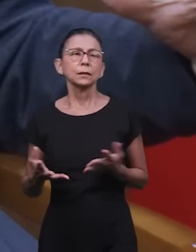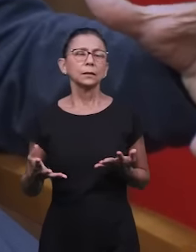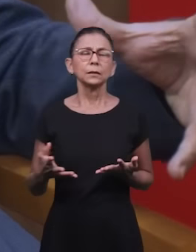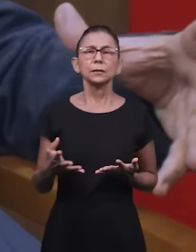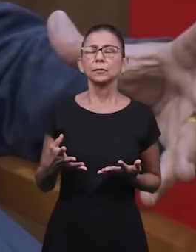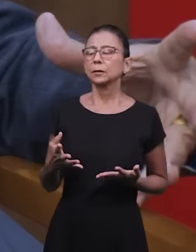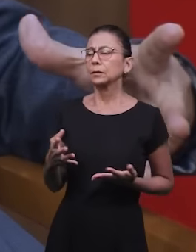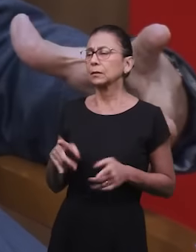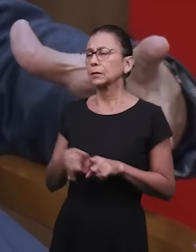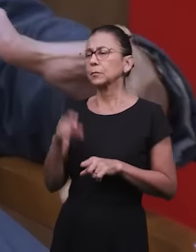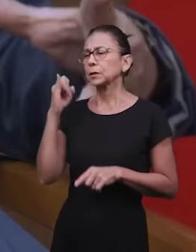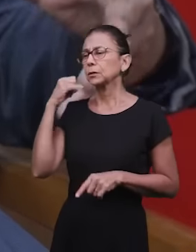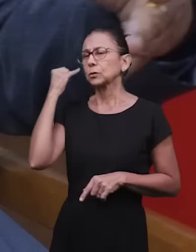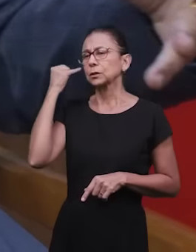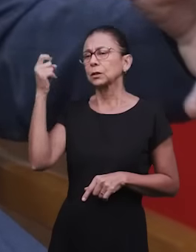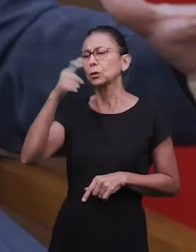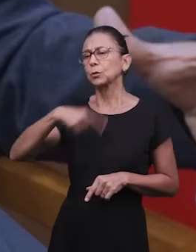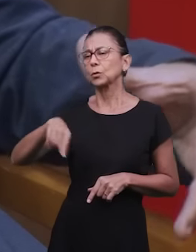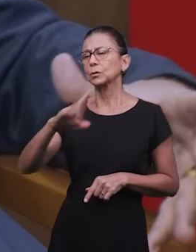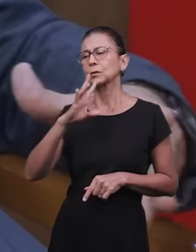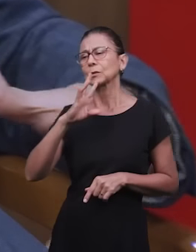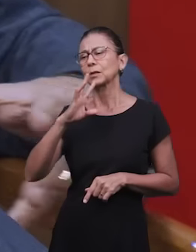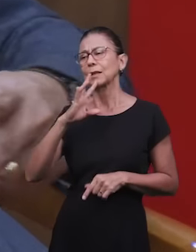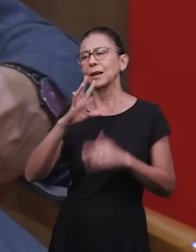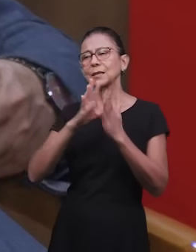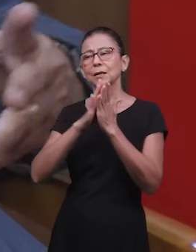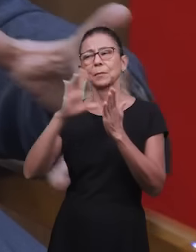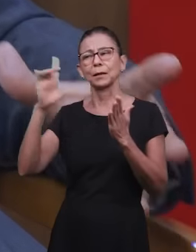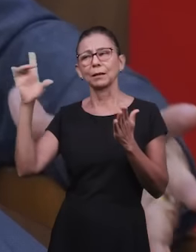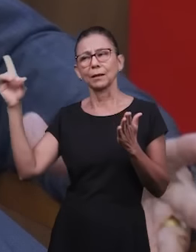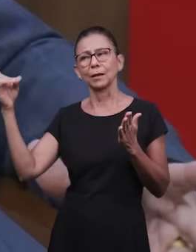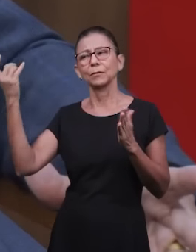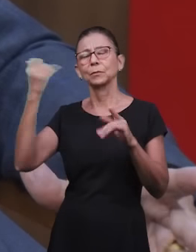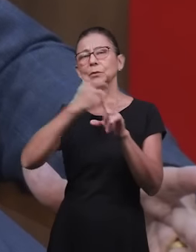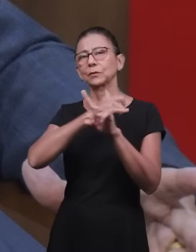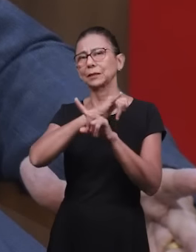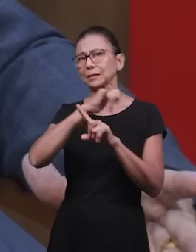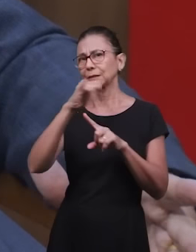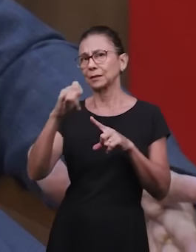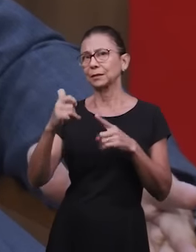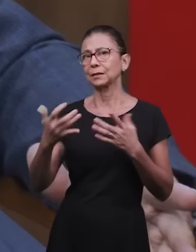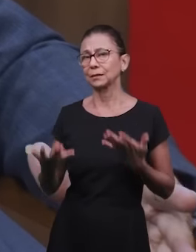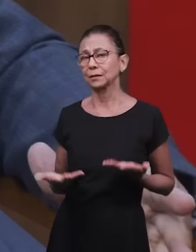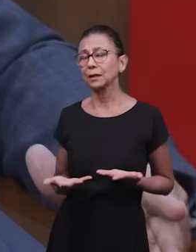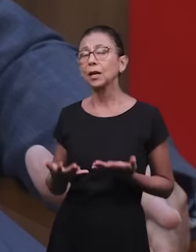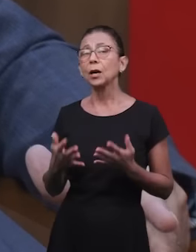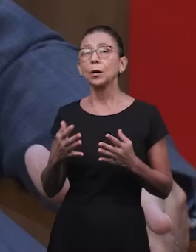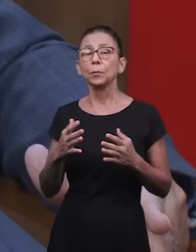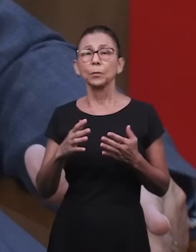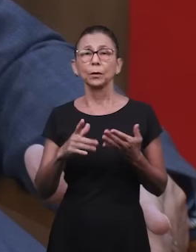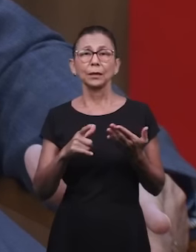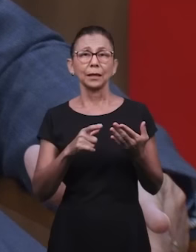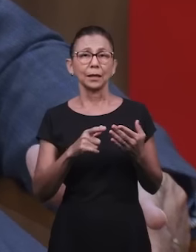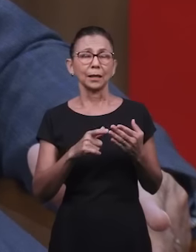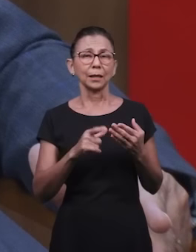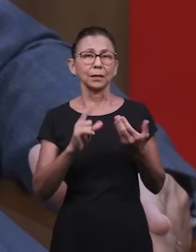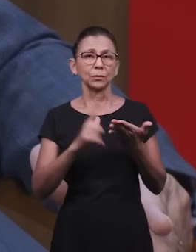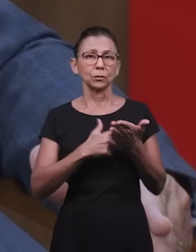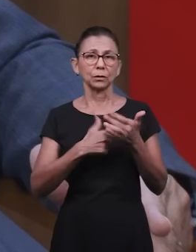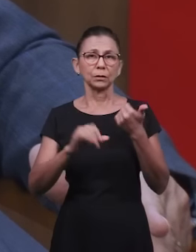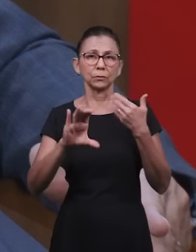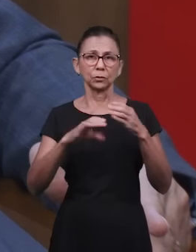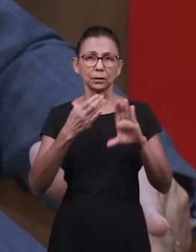né, Josias, que estão envolvidos, que conhecem a palavra, que conhecem a profecia, porque essa igreja de Cantares,